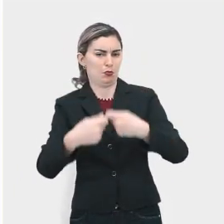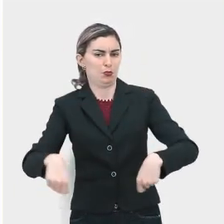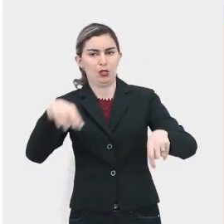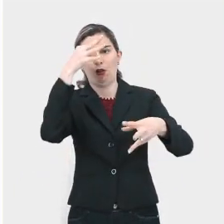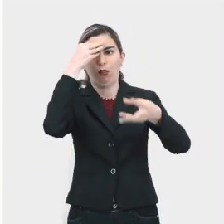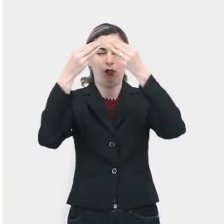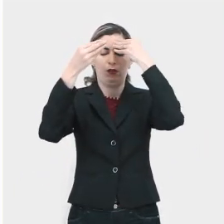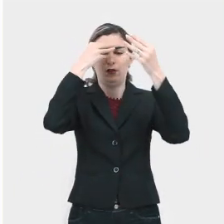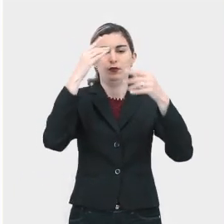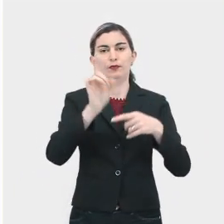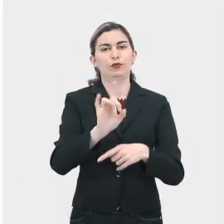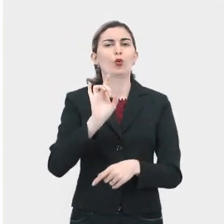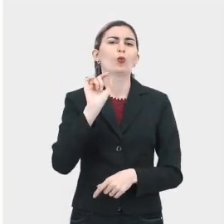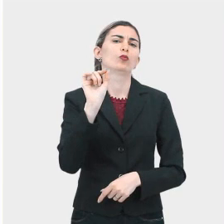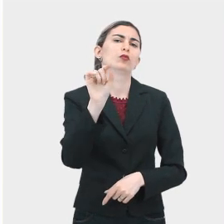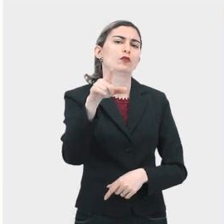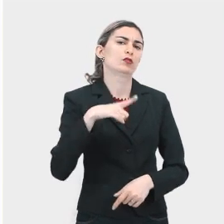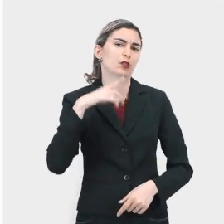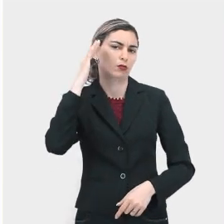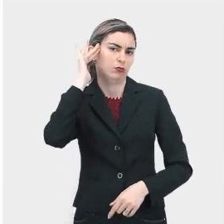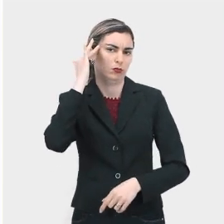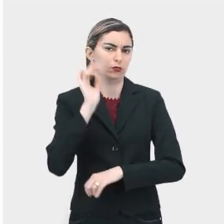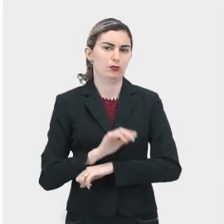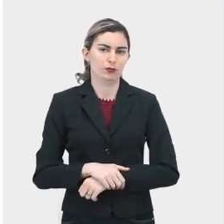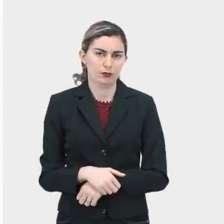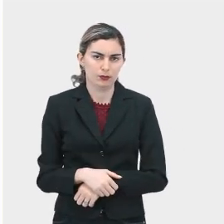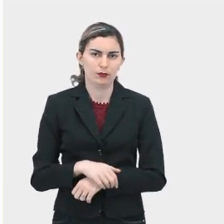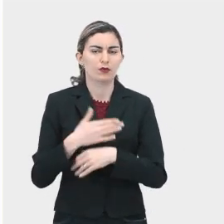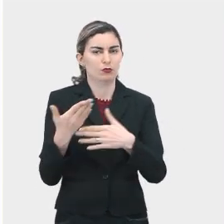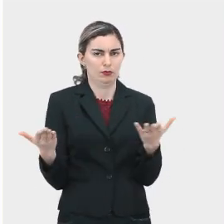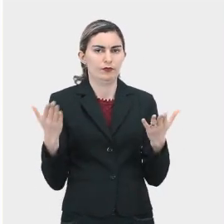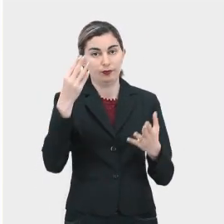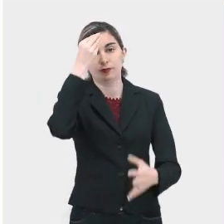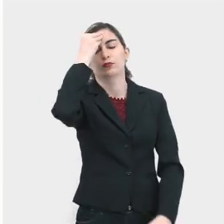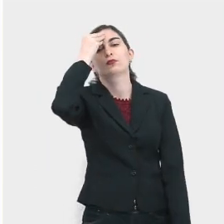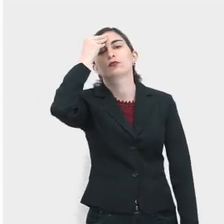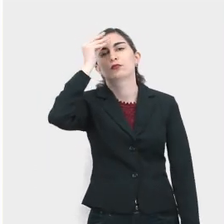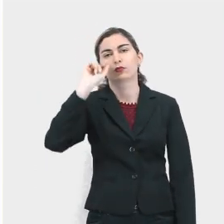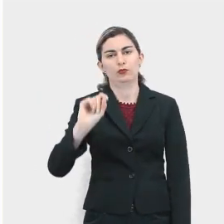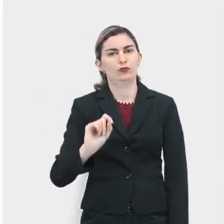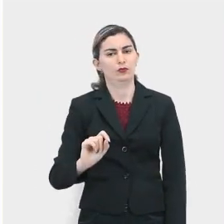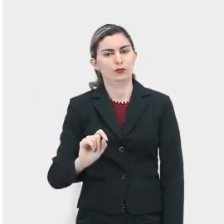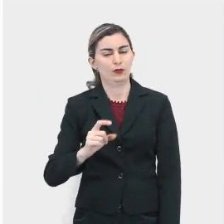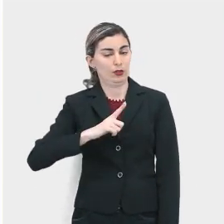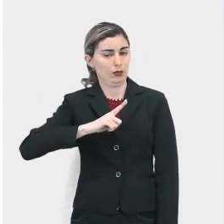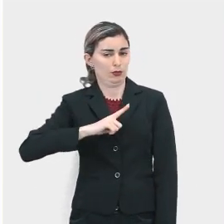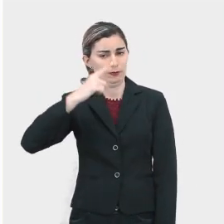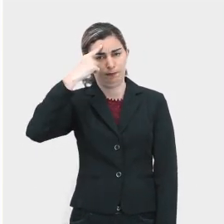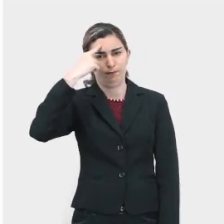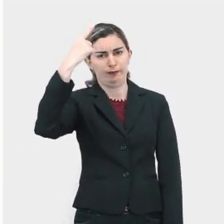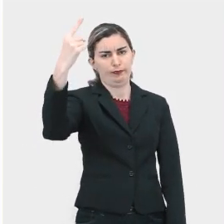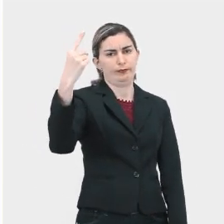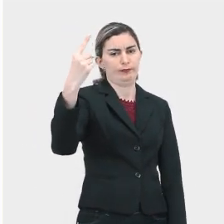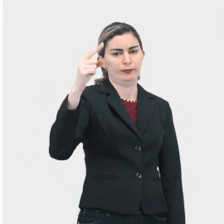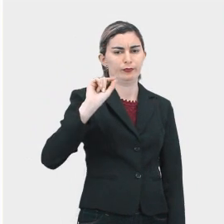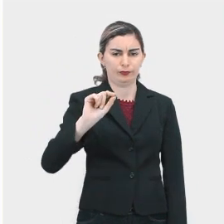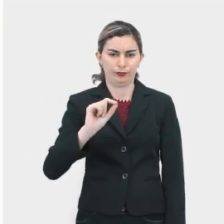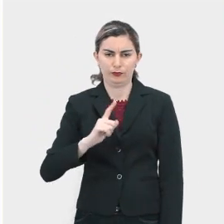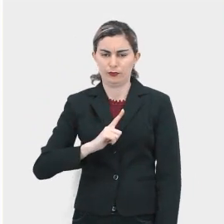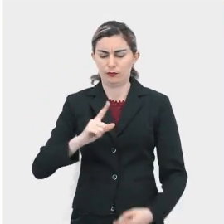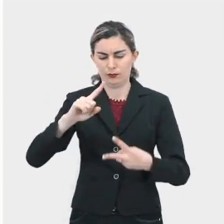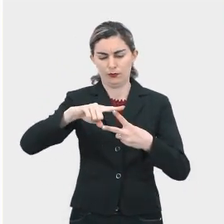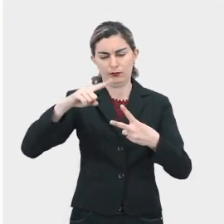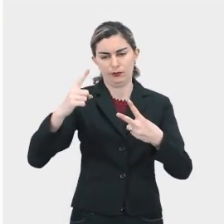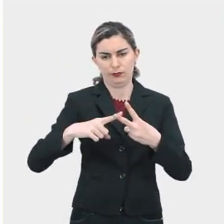que ter na cabeça? É a ideia. Vocês têm que ter a ideia de que existem dois tipos de pastorio.